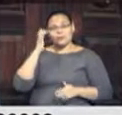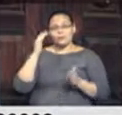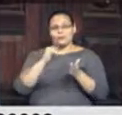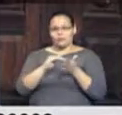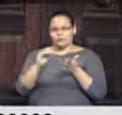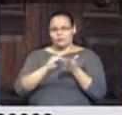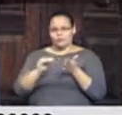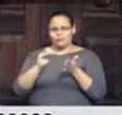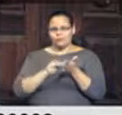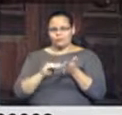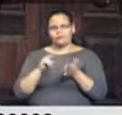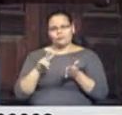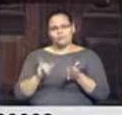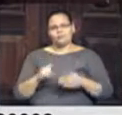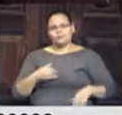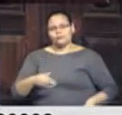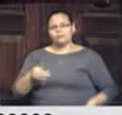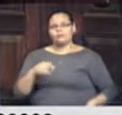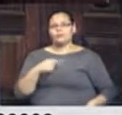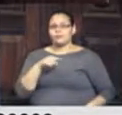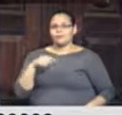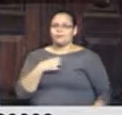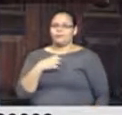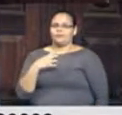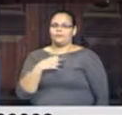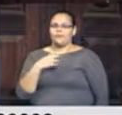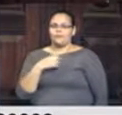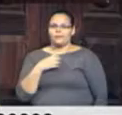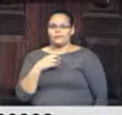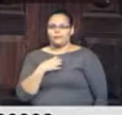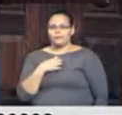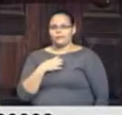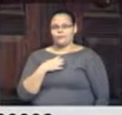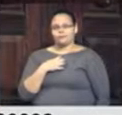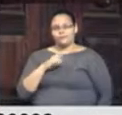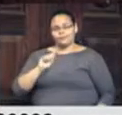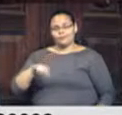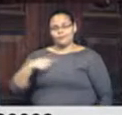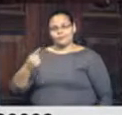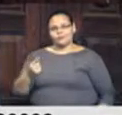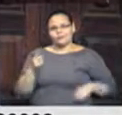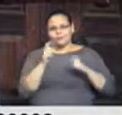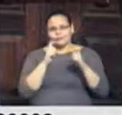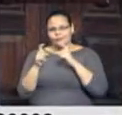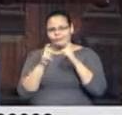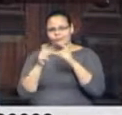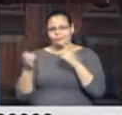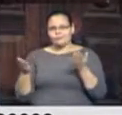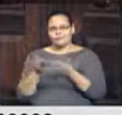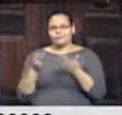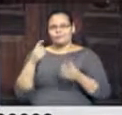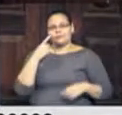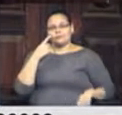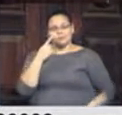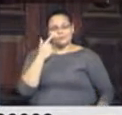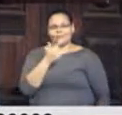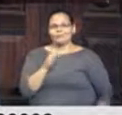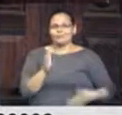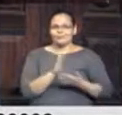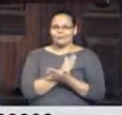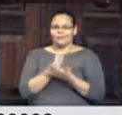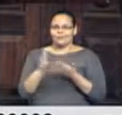secretário vai ter a devida sensibilidade para, depois do debate de hoje, rever